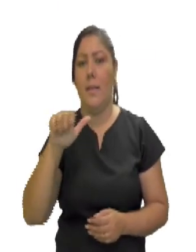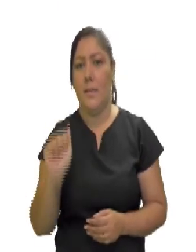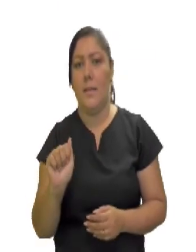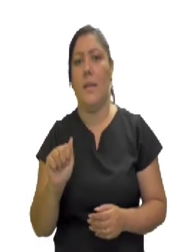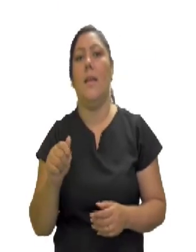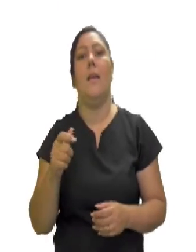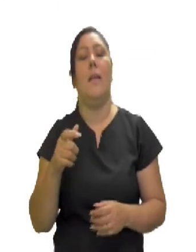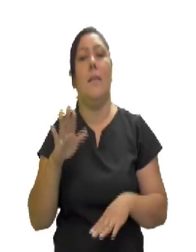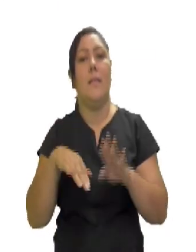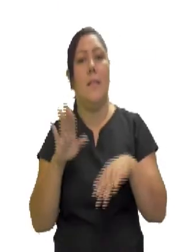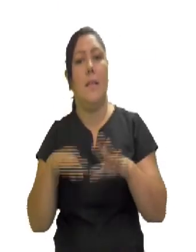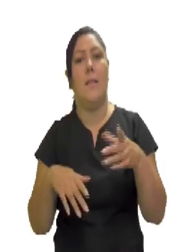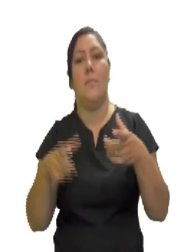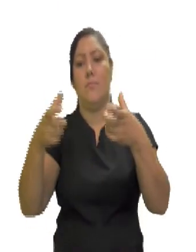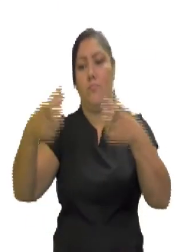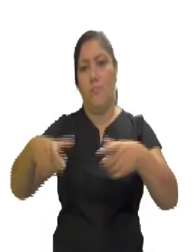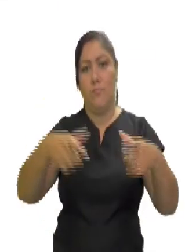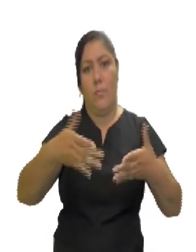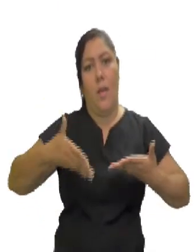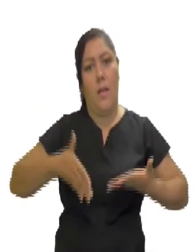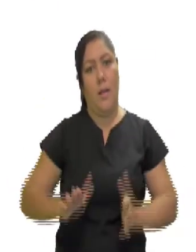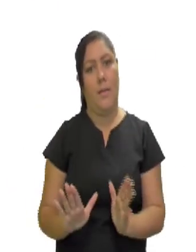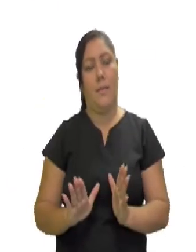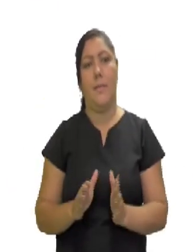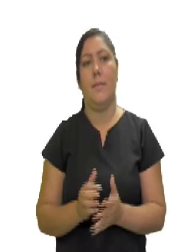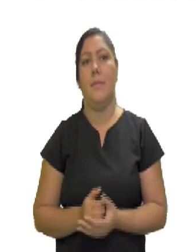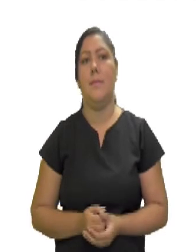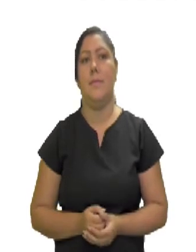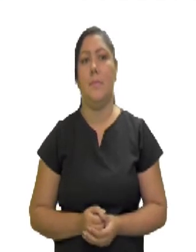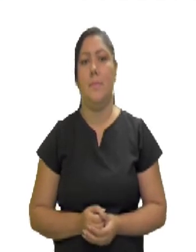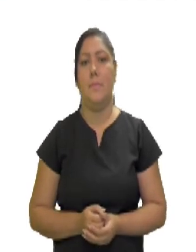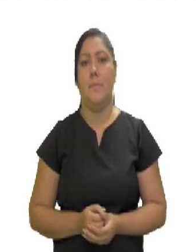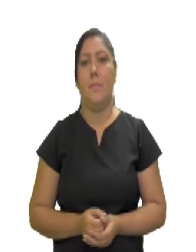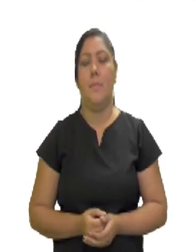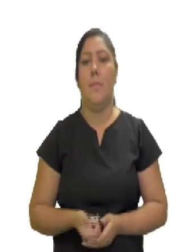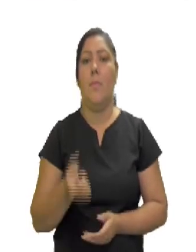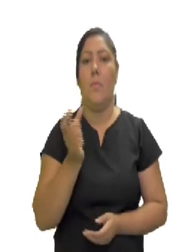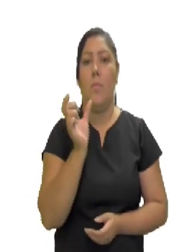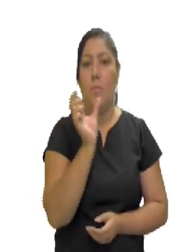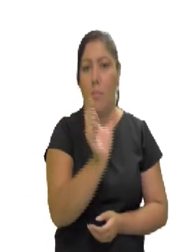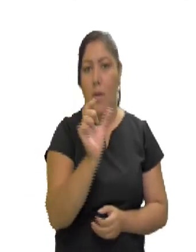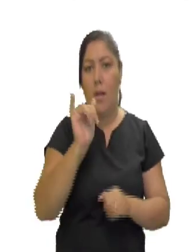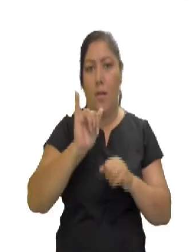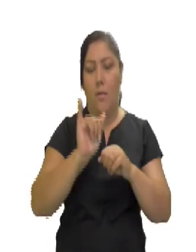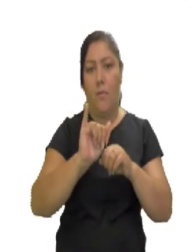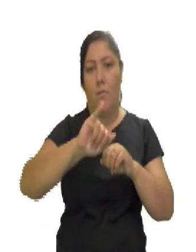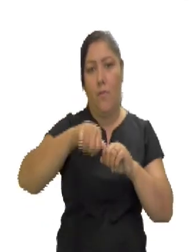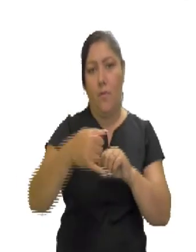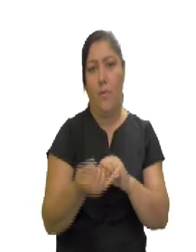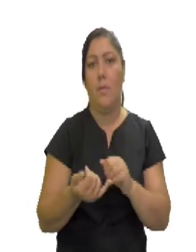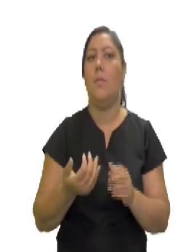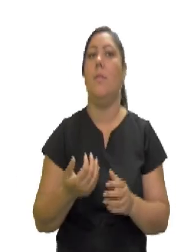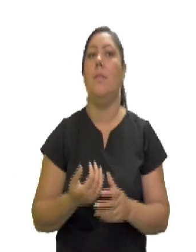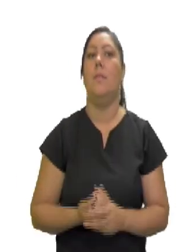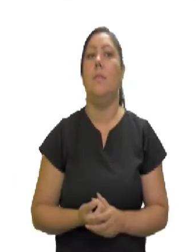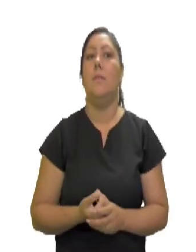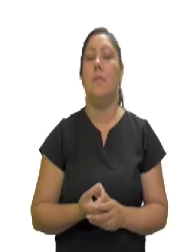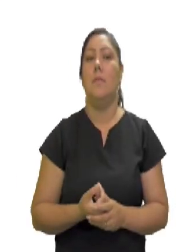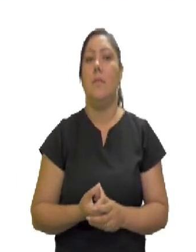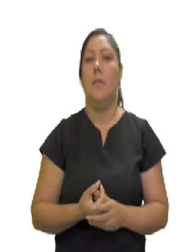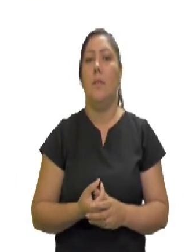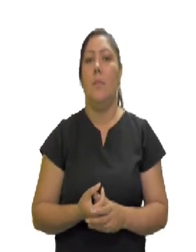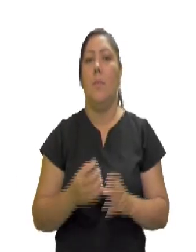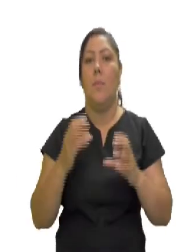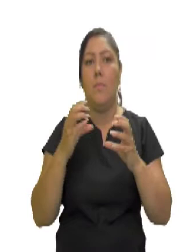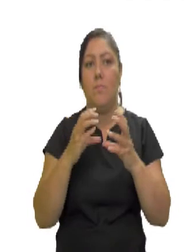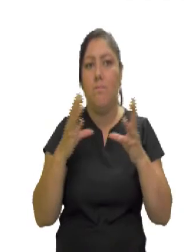origens. Locução adjetiva é uma expressão formada de duas ou mais palavras que equivalem a